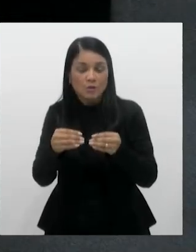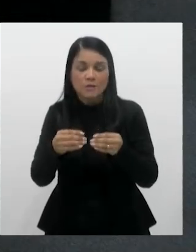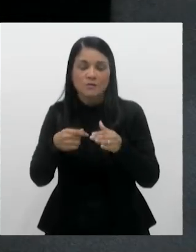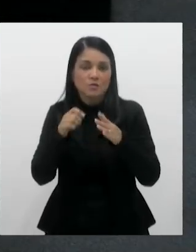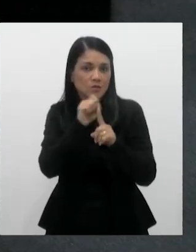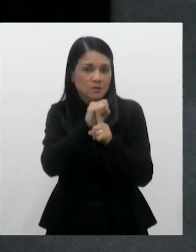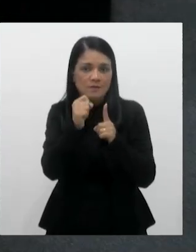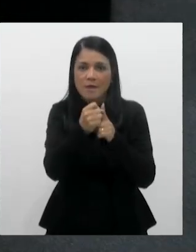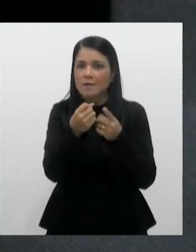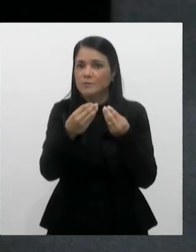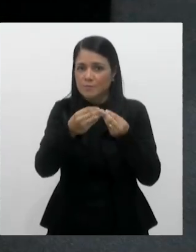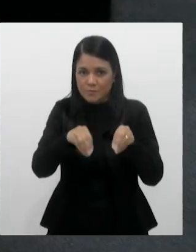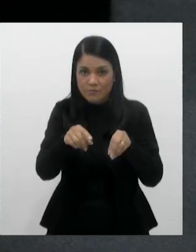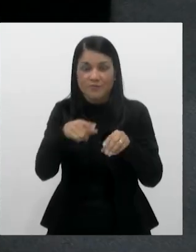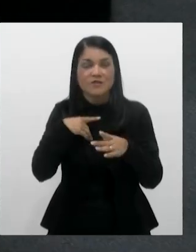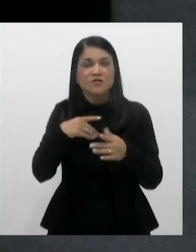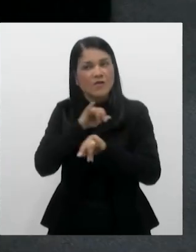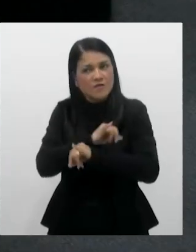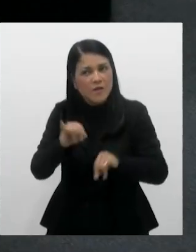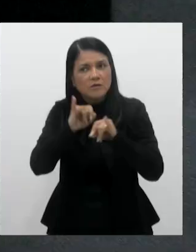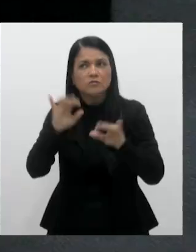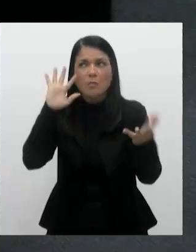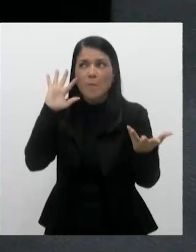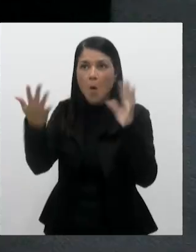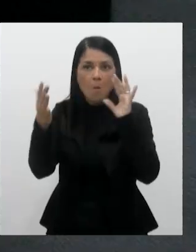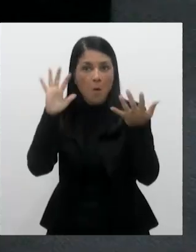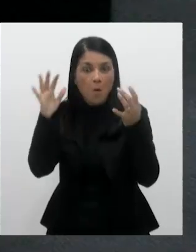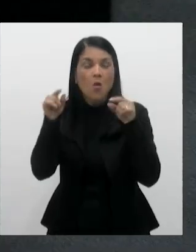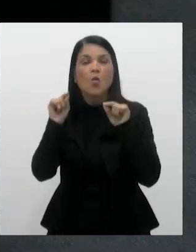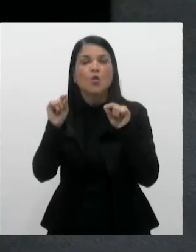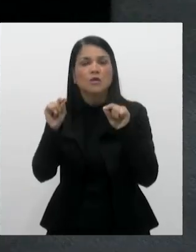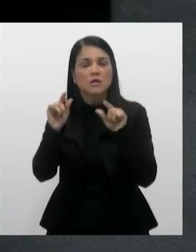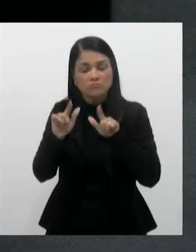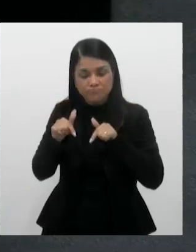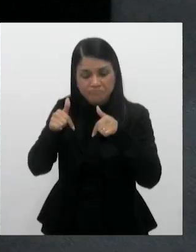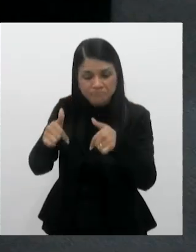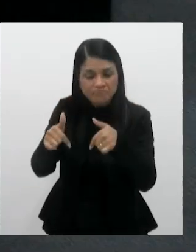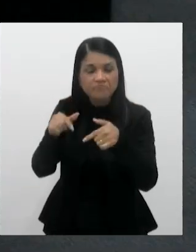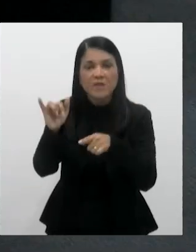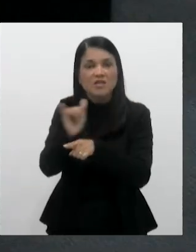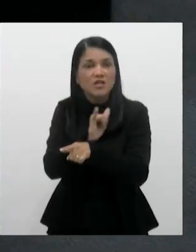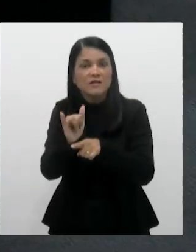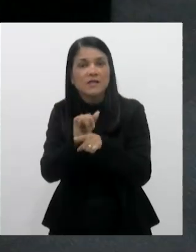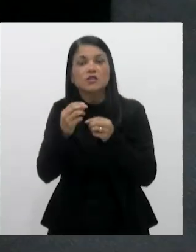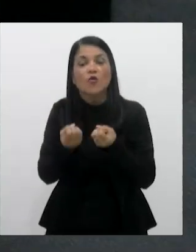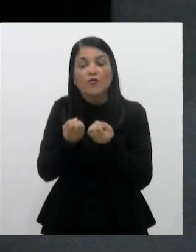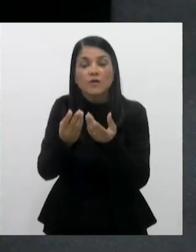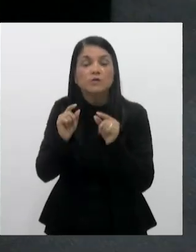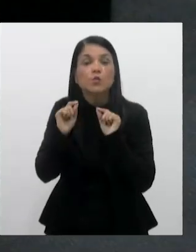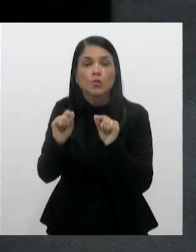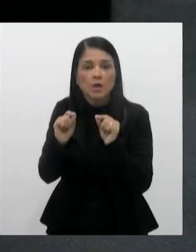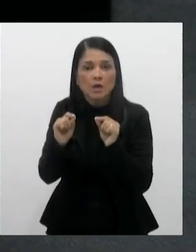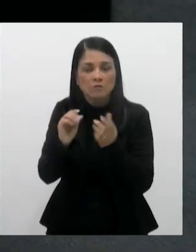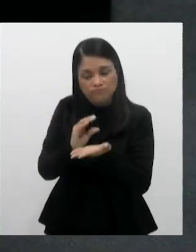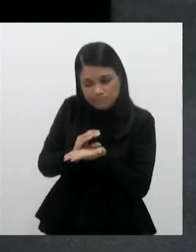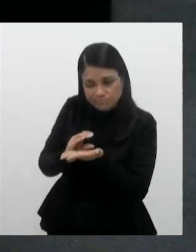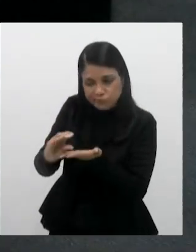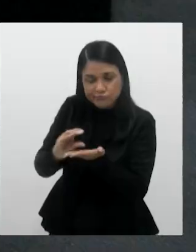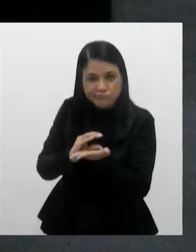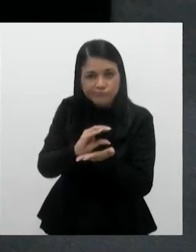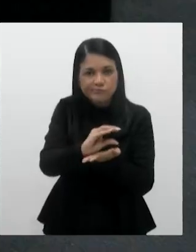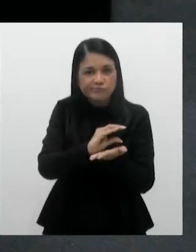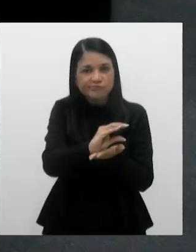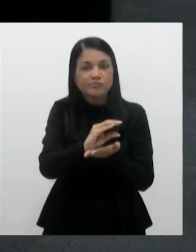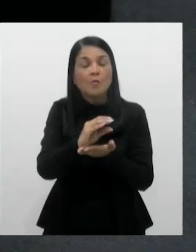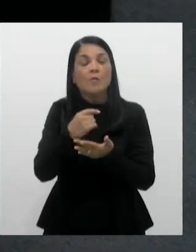vem falando das mudanças climáticas. O que a gente pode fazer pelas mudanças climáticas? Oferecer recurso para prevenção